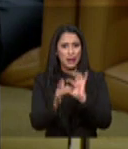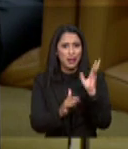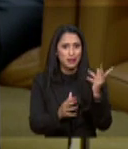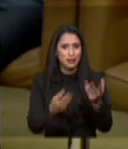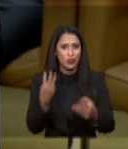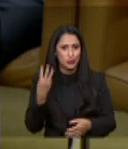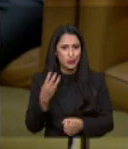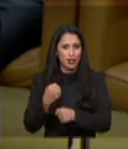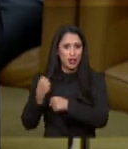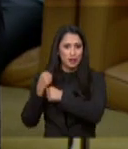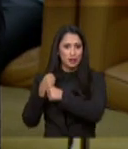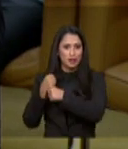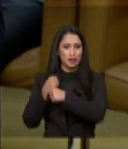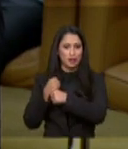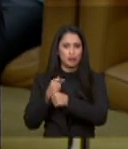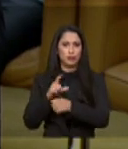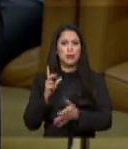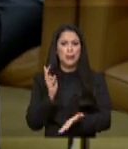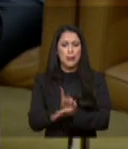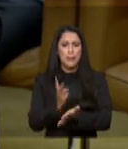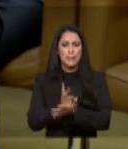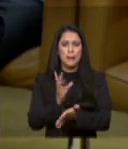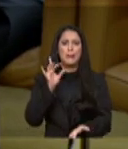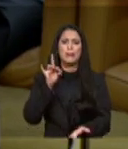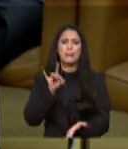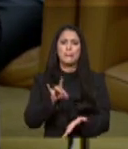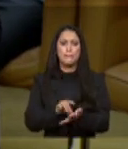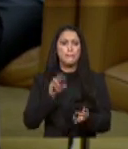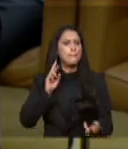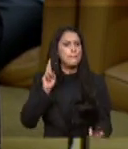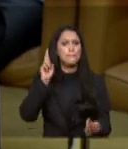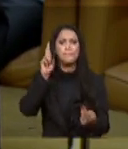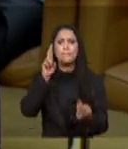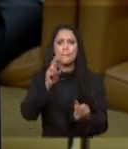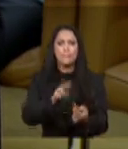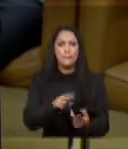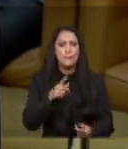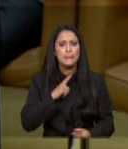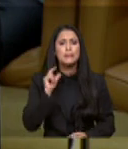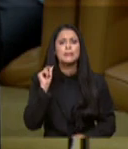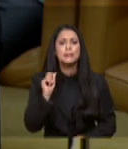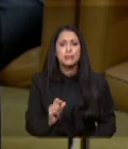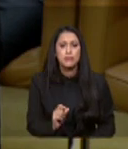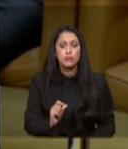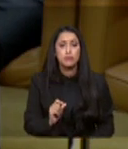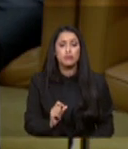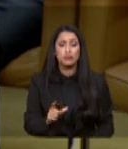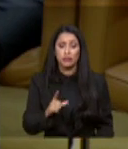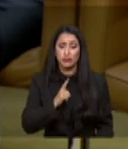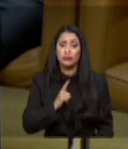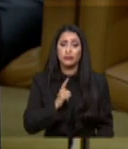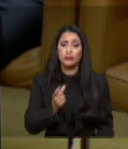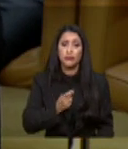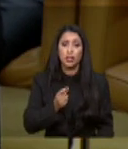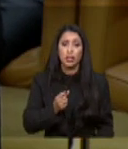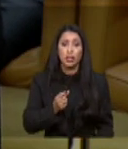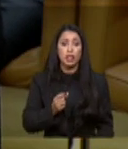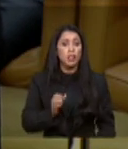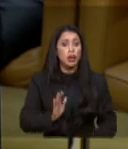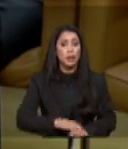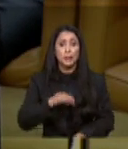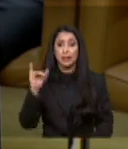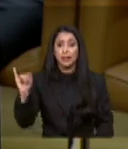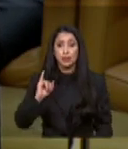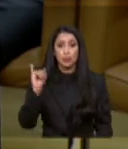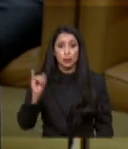3 anos, mesmo estando a eficiência ligada à razão mesma da existência, à finalidade maior do Estado Democrático